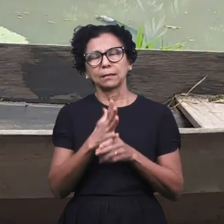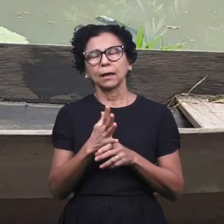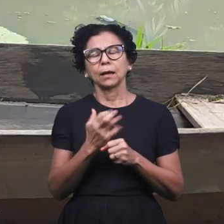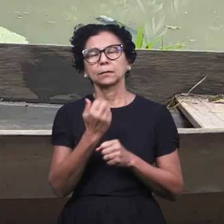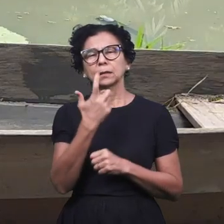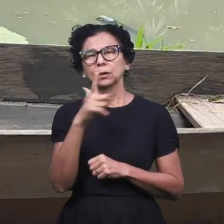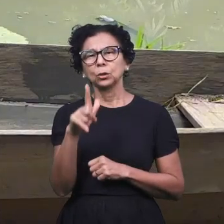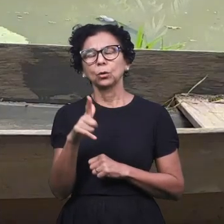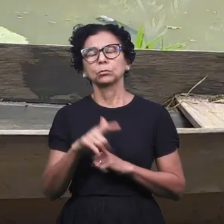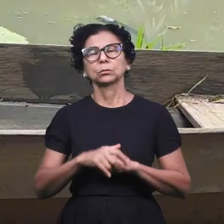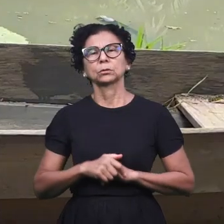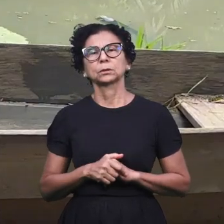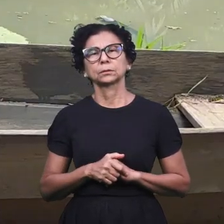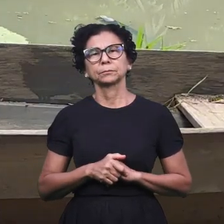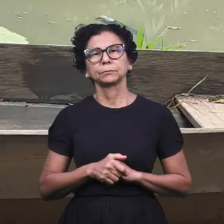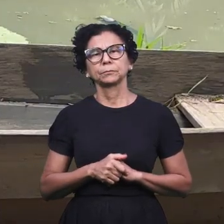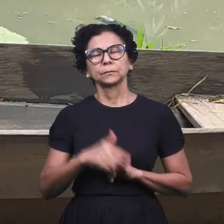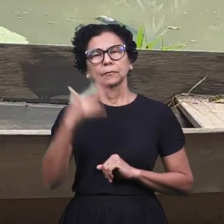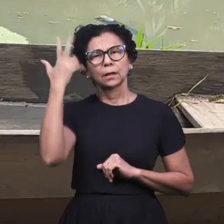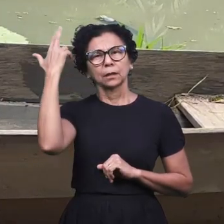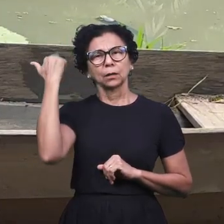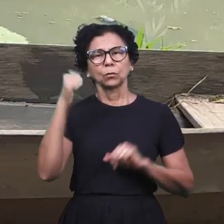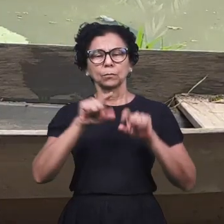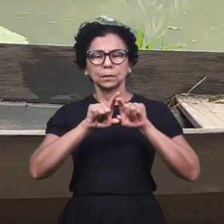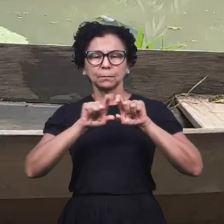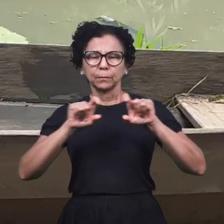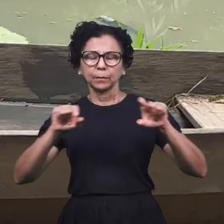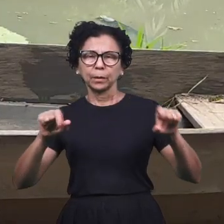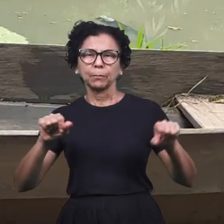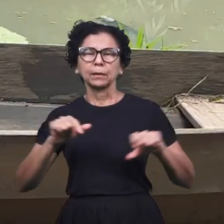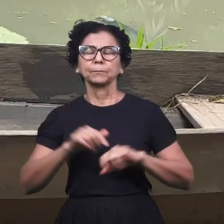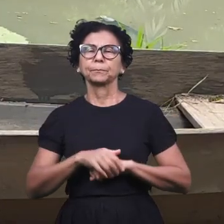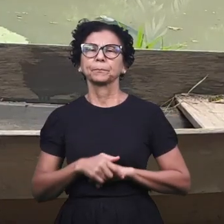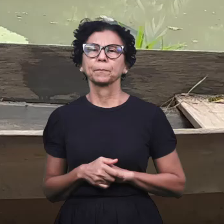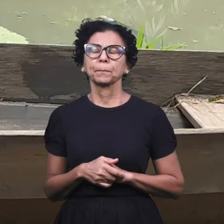espécies que se beneficiam dessa seca? Se sim, por quê?